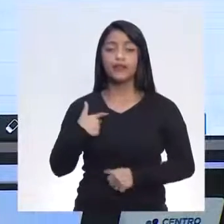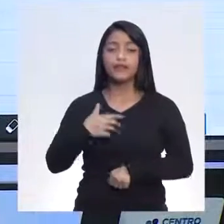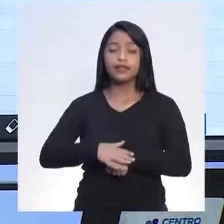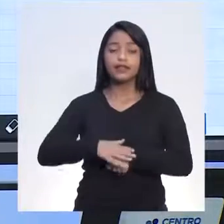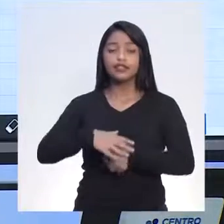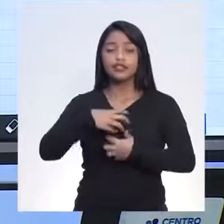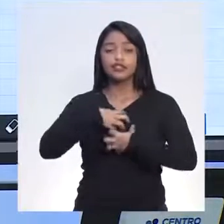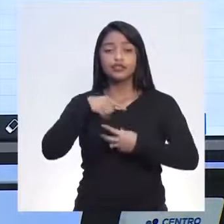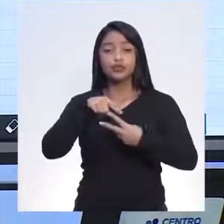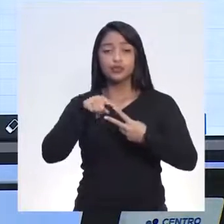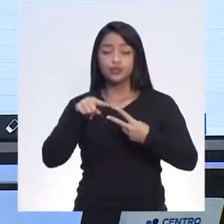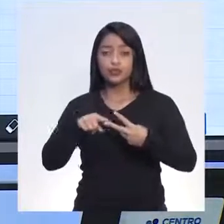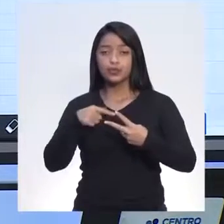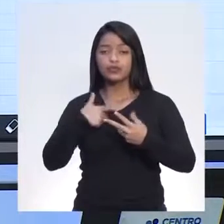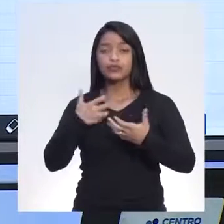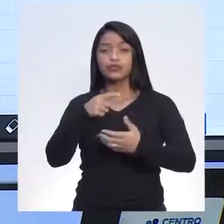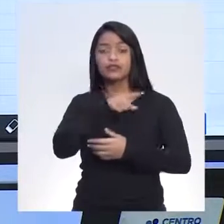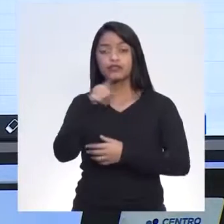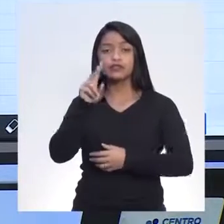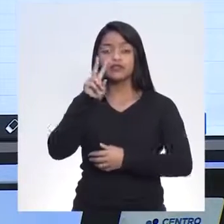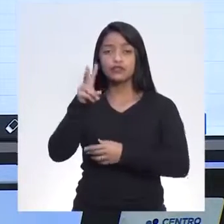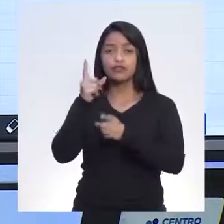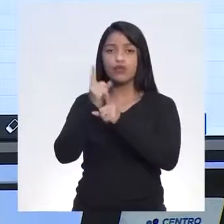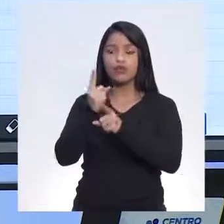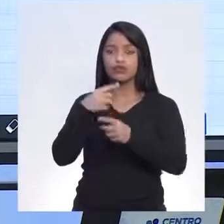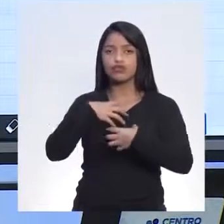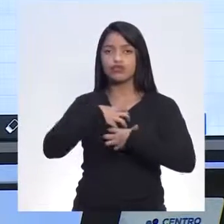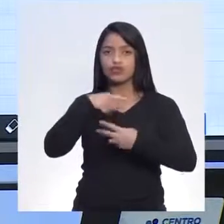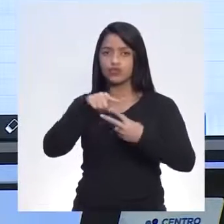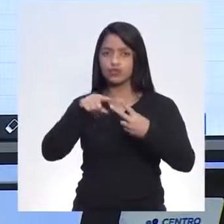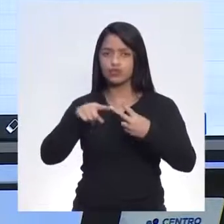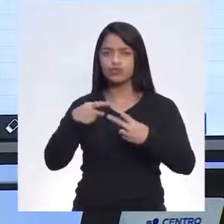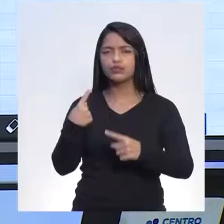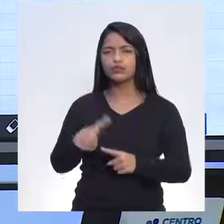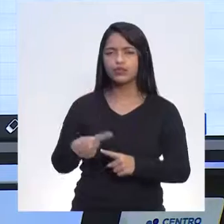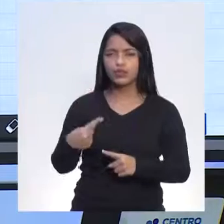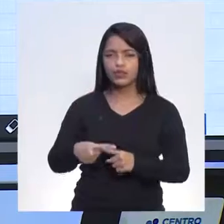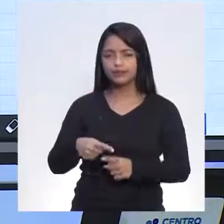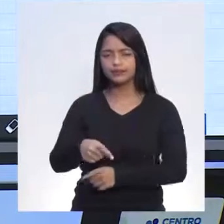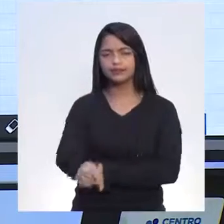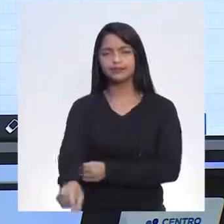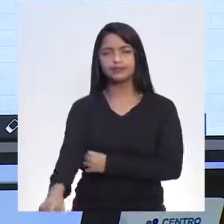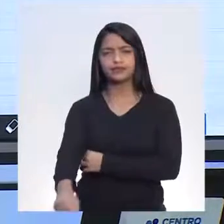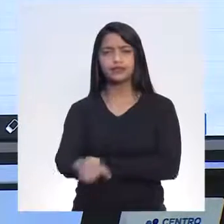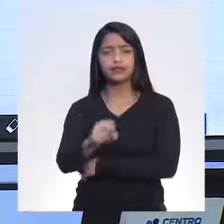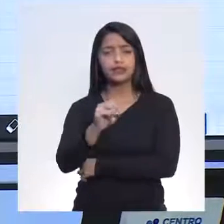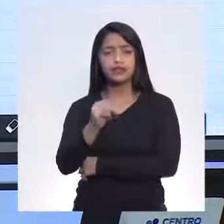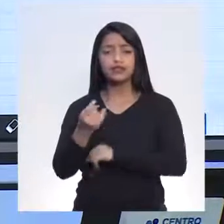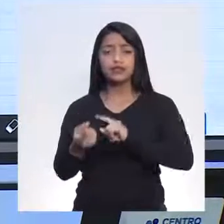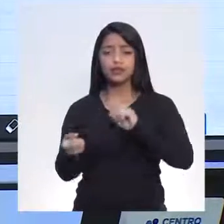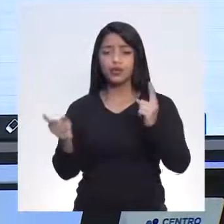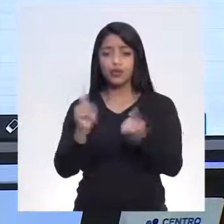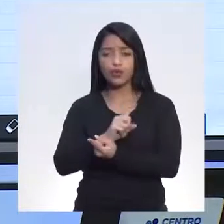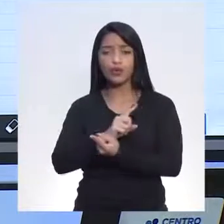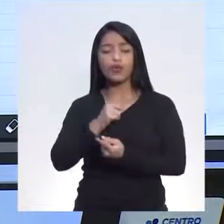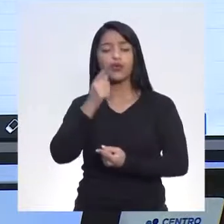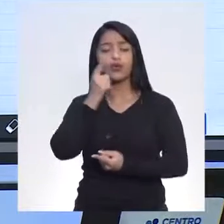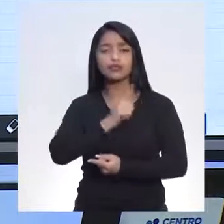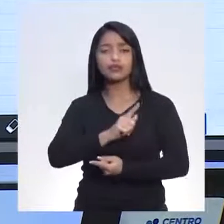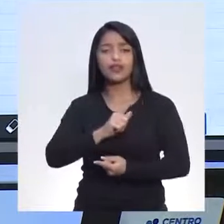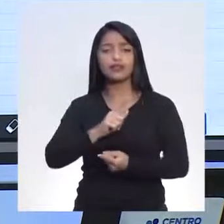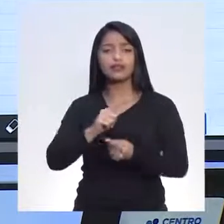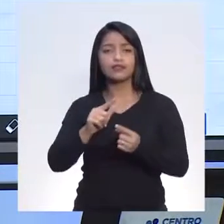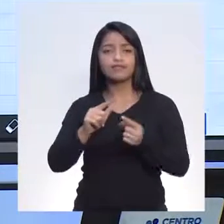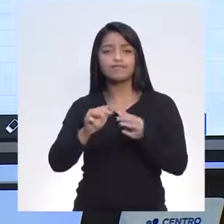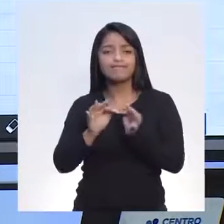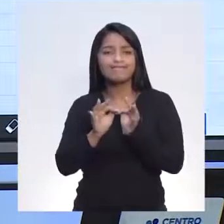aí. Eu quero que vocês enxerguem duas formas. Por quê? Com essa inversão, nós podemos fazer algumas coisas que é uma